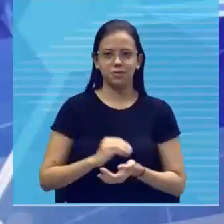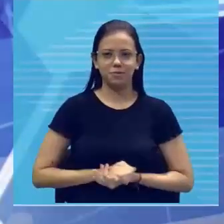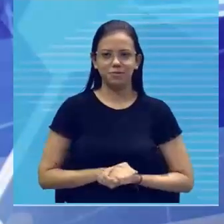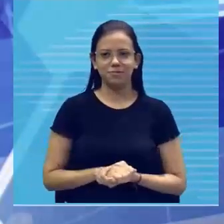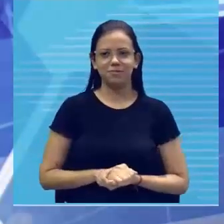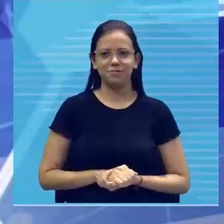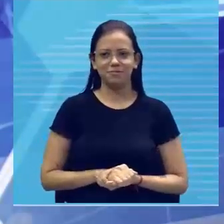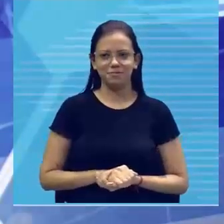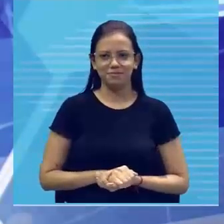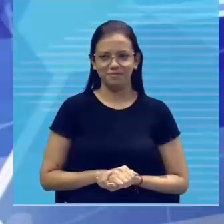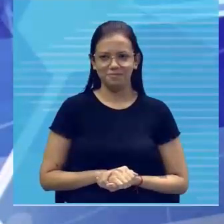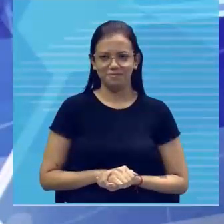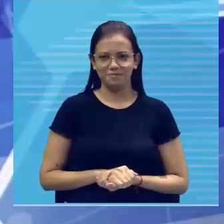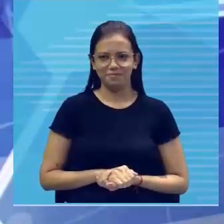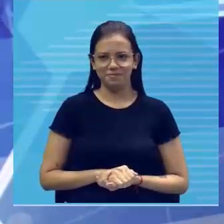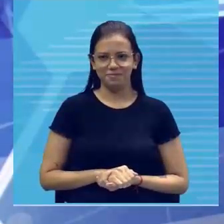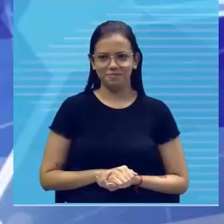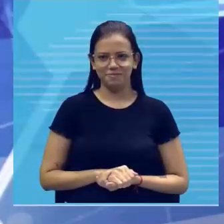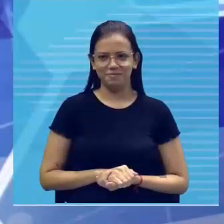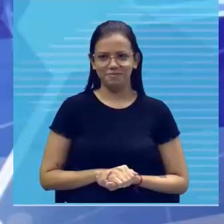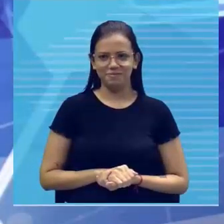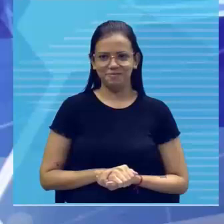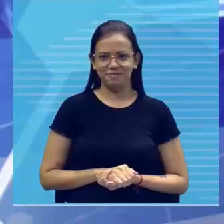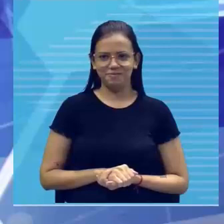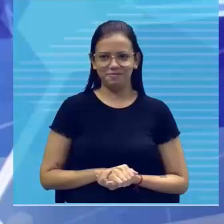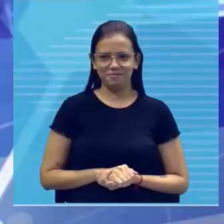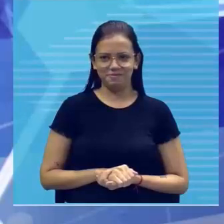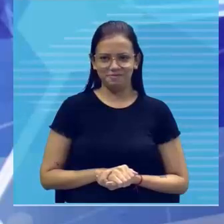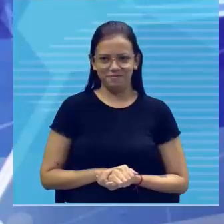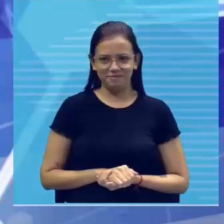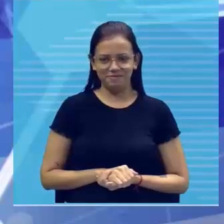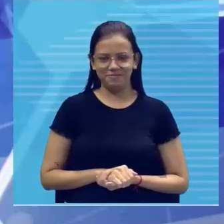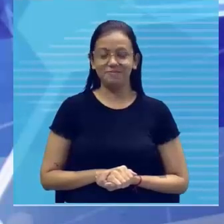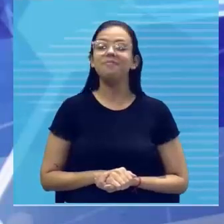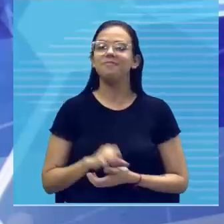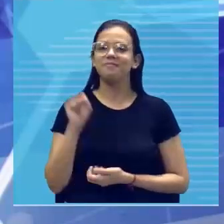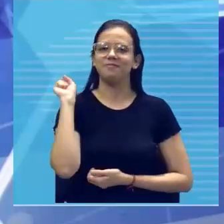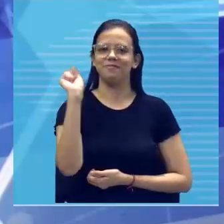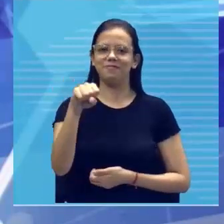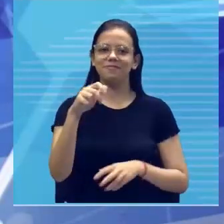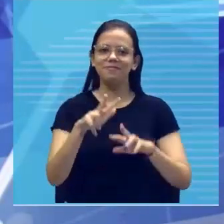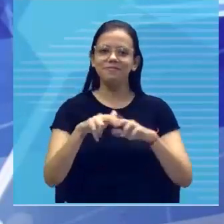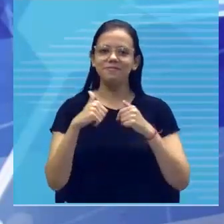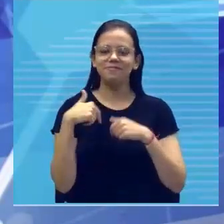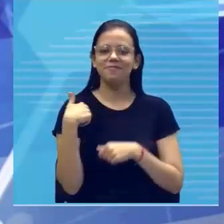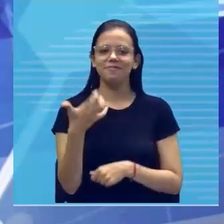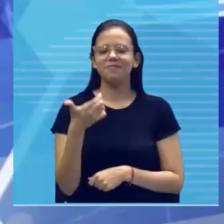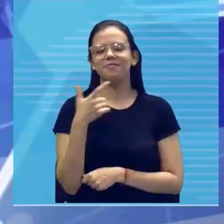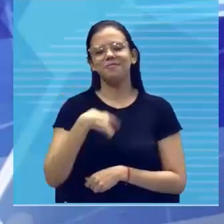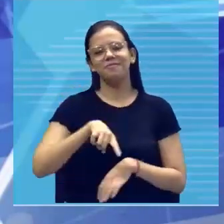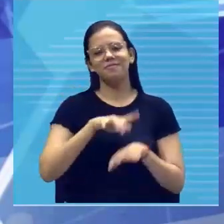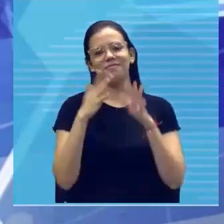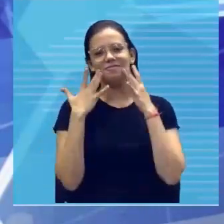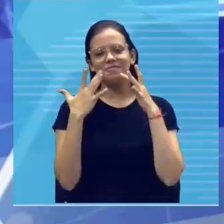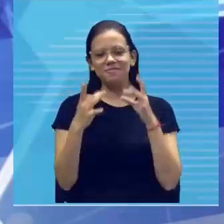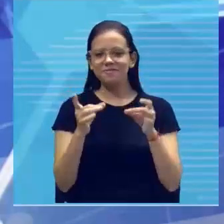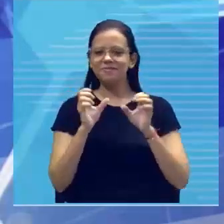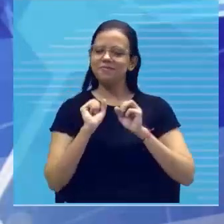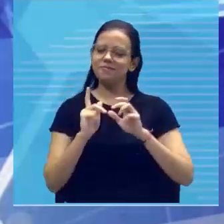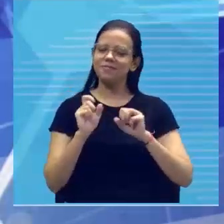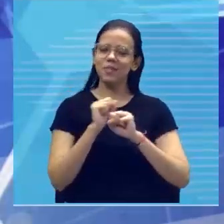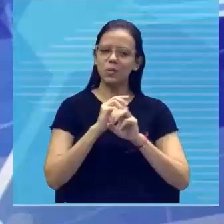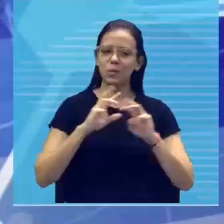Tá certo Por isso eu quero bastante a sua atenção com a gente show de bola